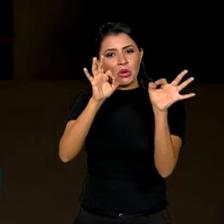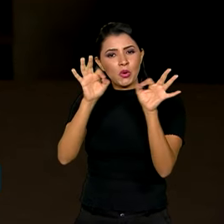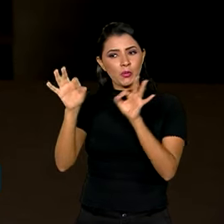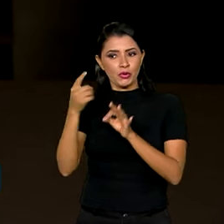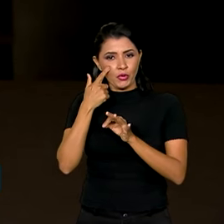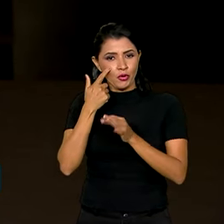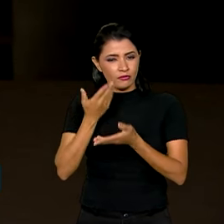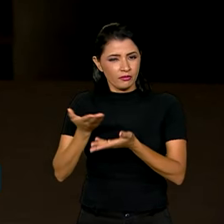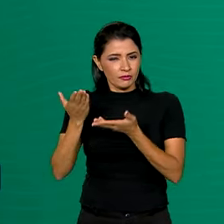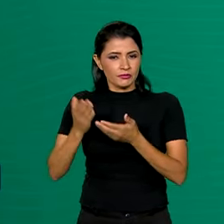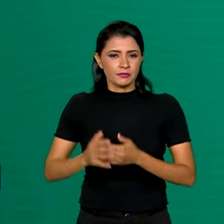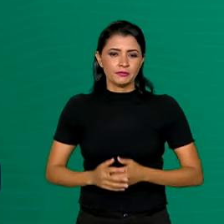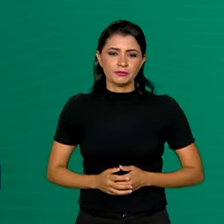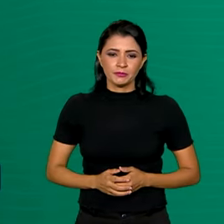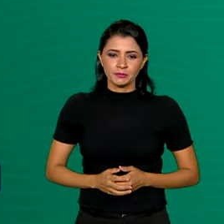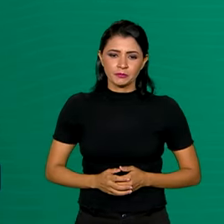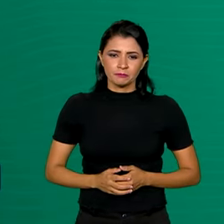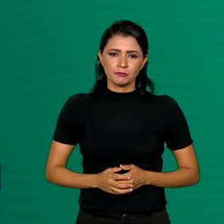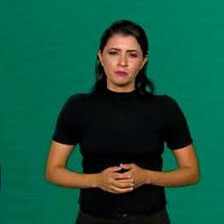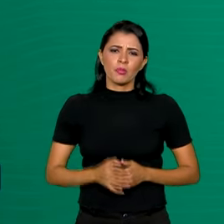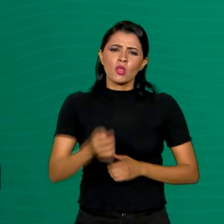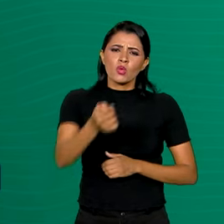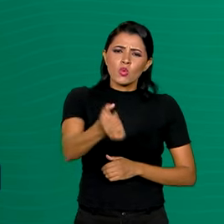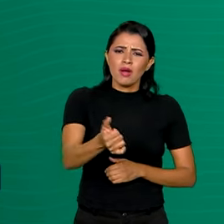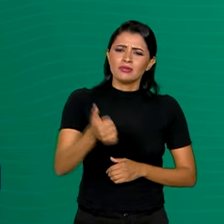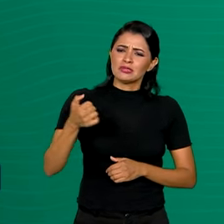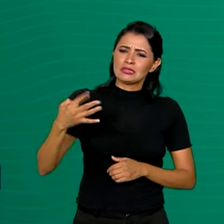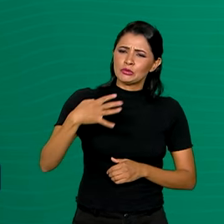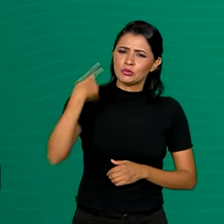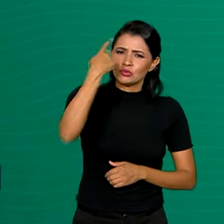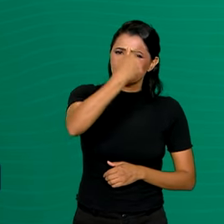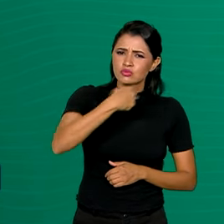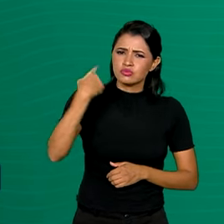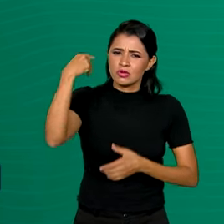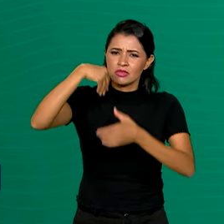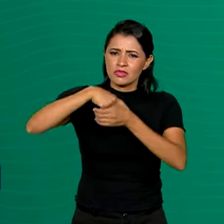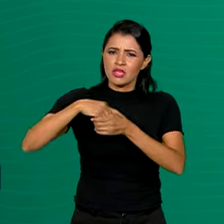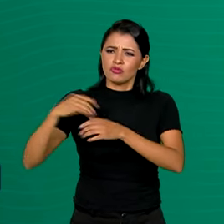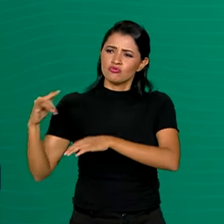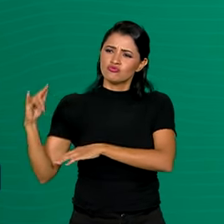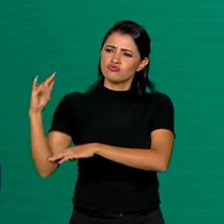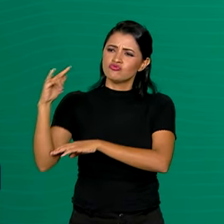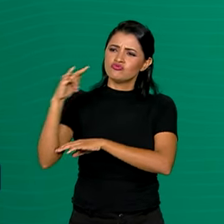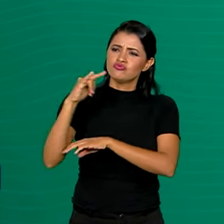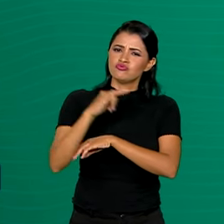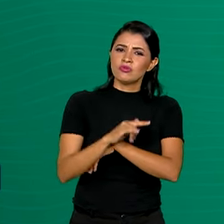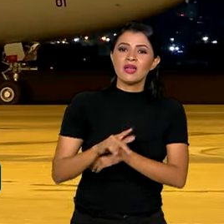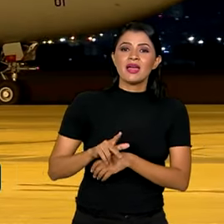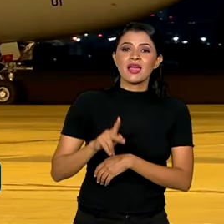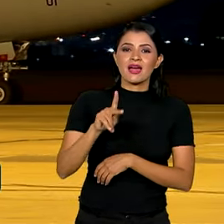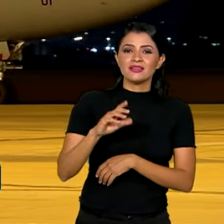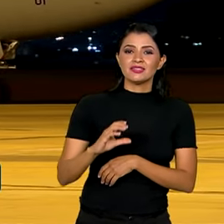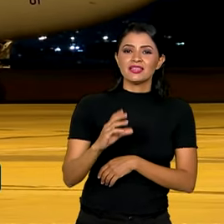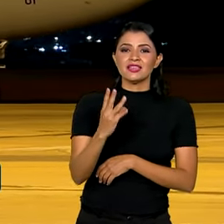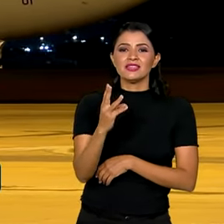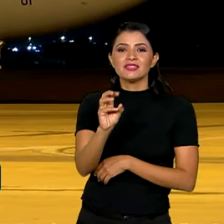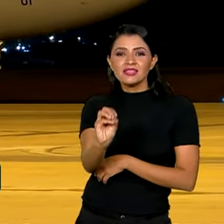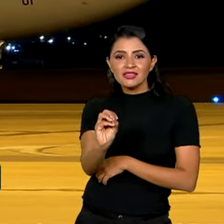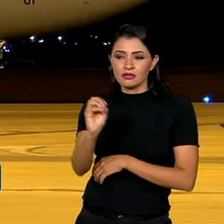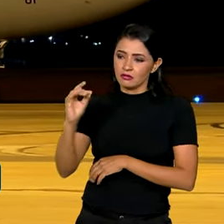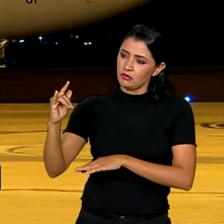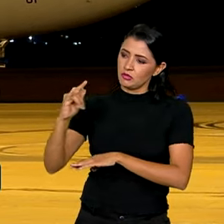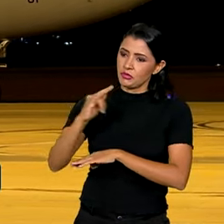ver na reportagem. Foram quase 14 horas dentro do KC-30 da FAB. A aeronave,